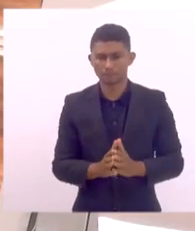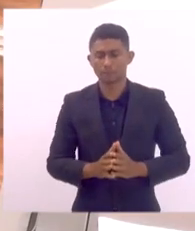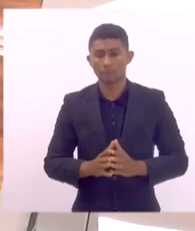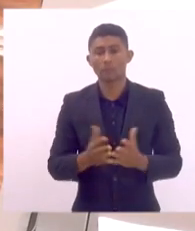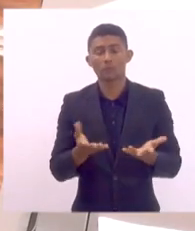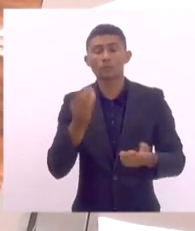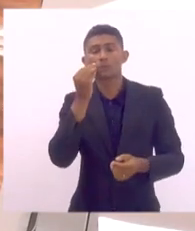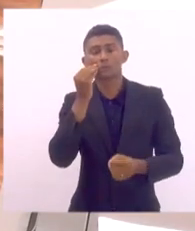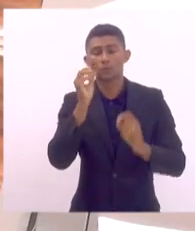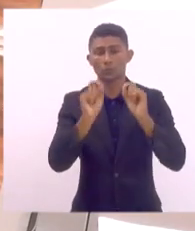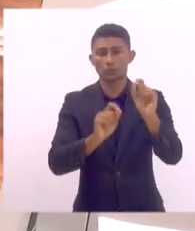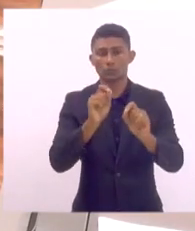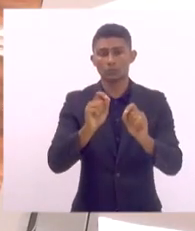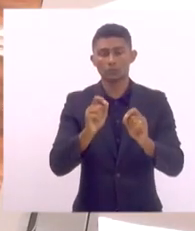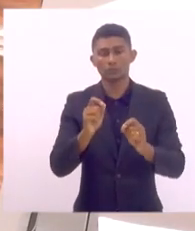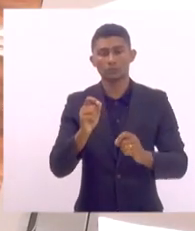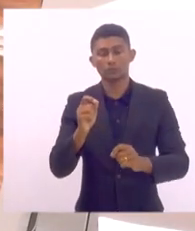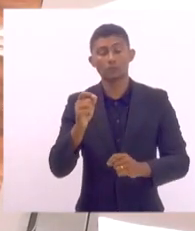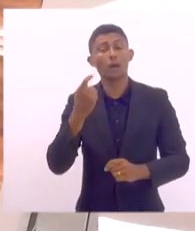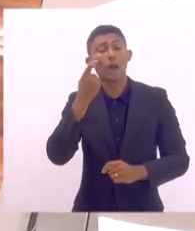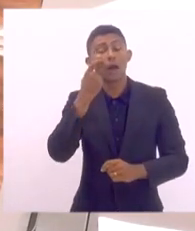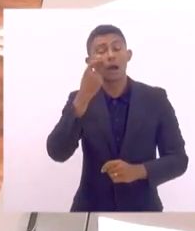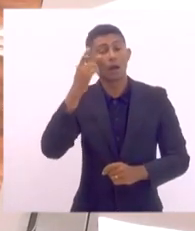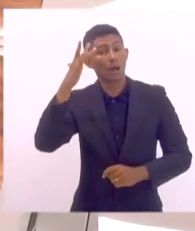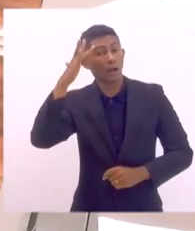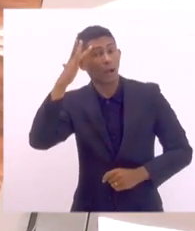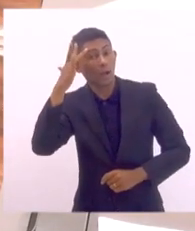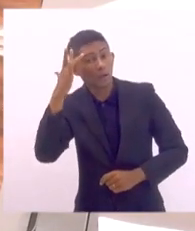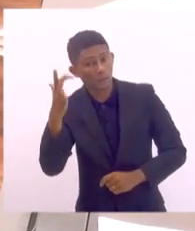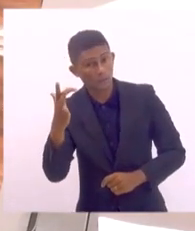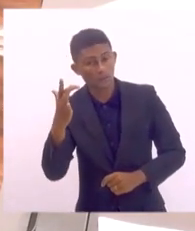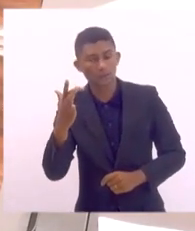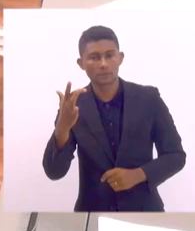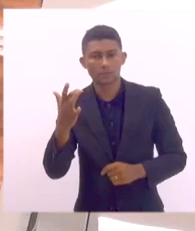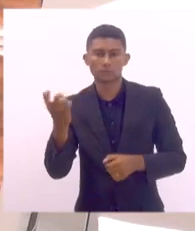Vamos tentar de hoje para amanhã. Você é cópia, Luiz? Tá?